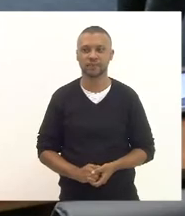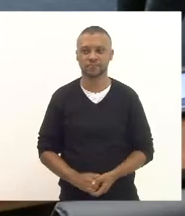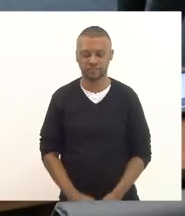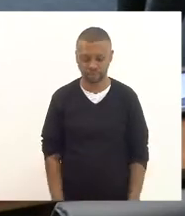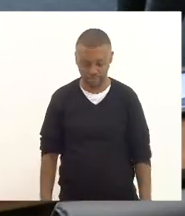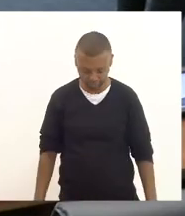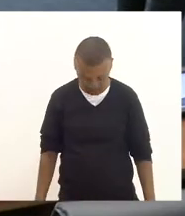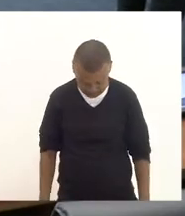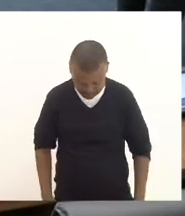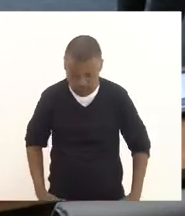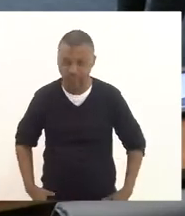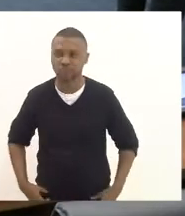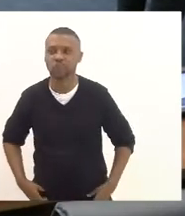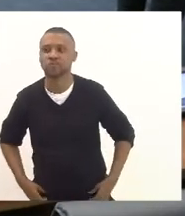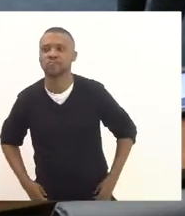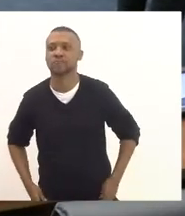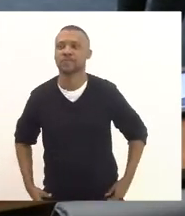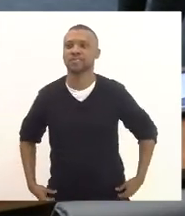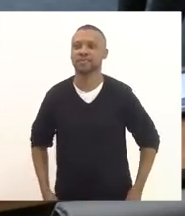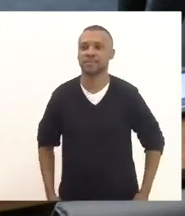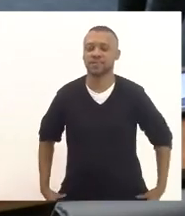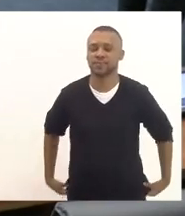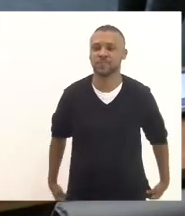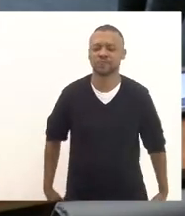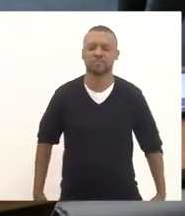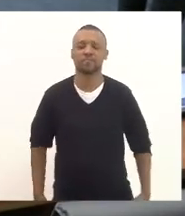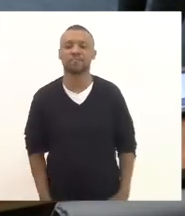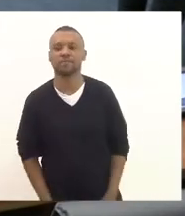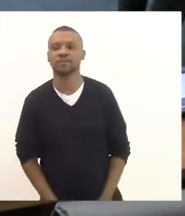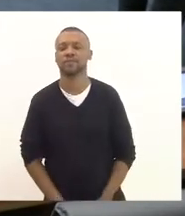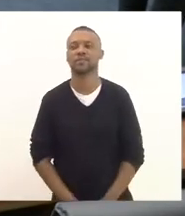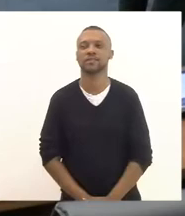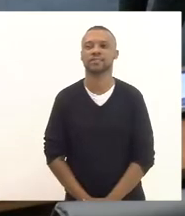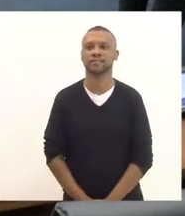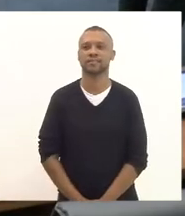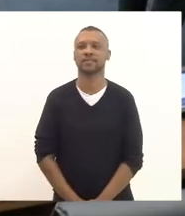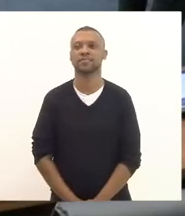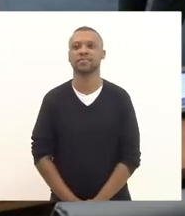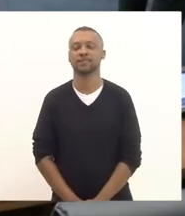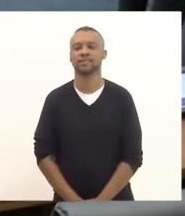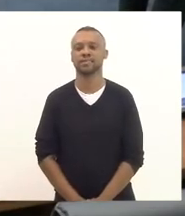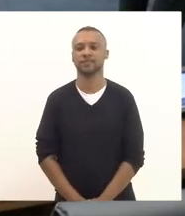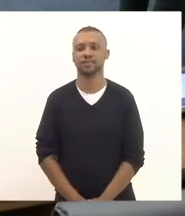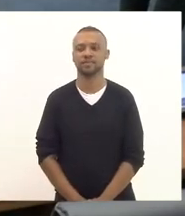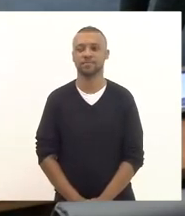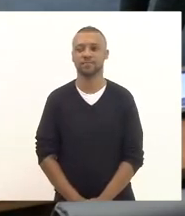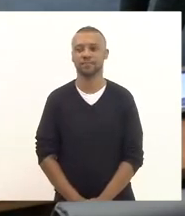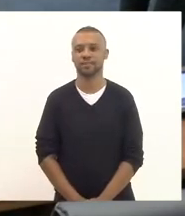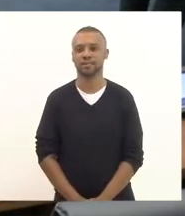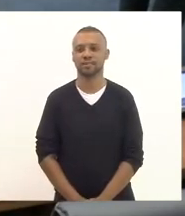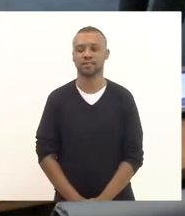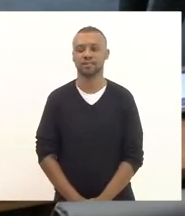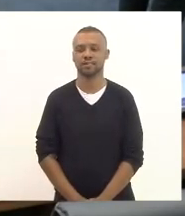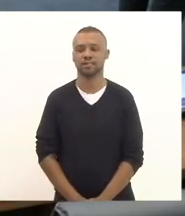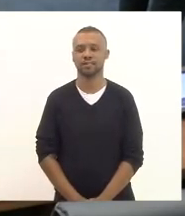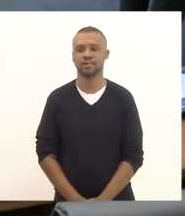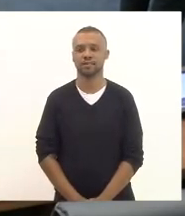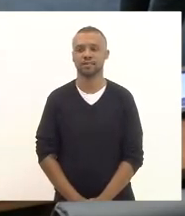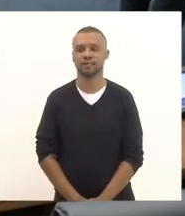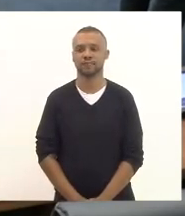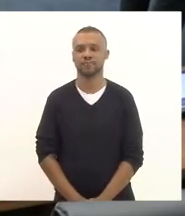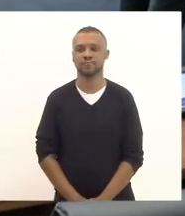a página e me deixa com meu filho aqui por favor esse dia que o meu